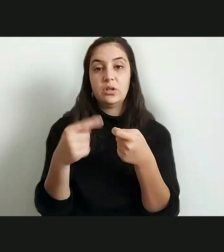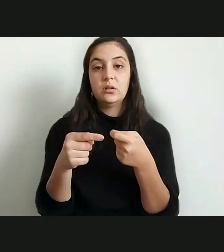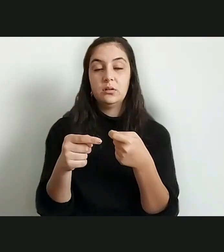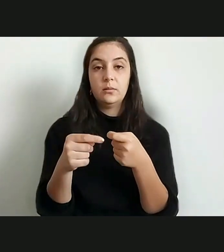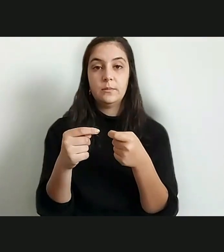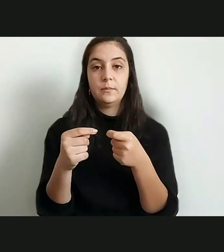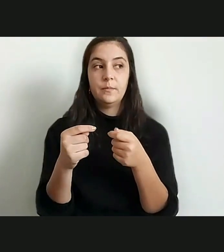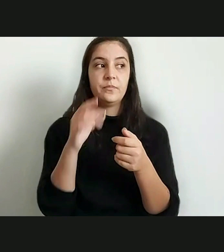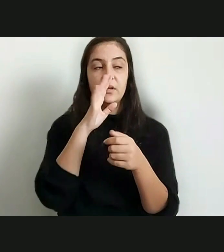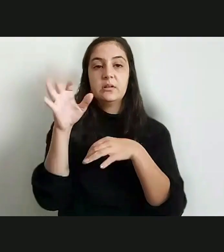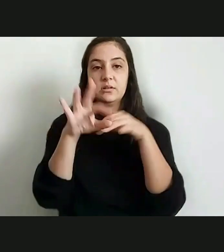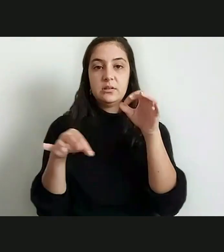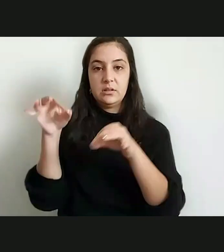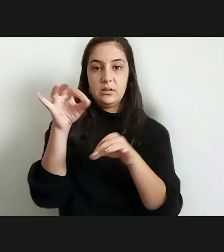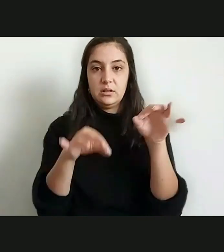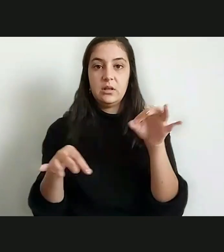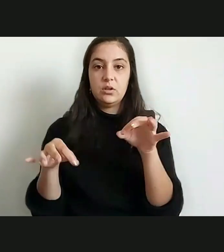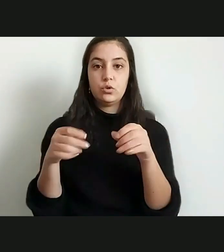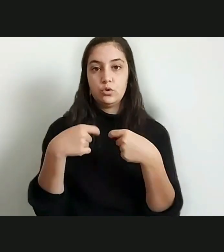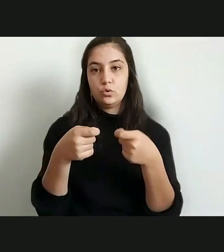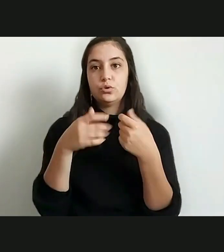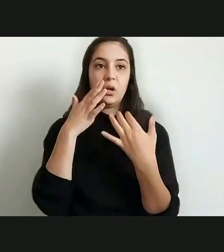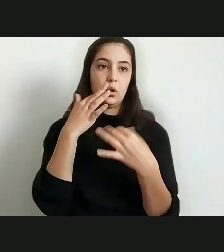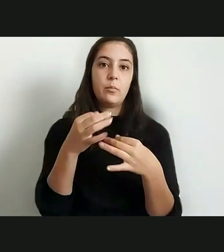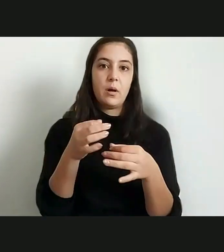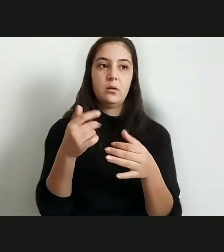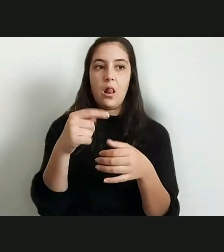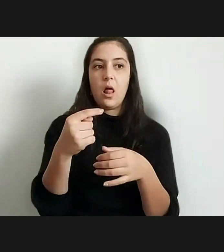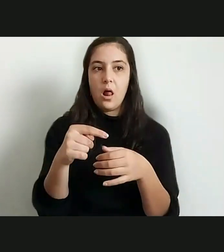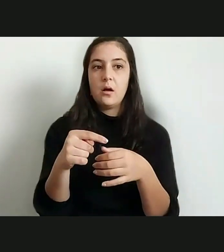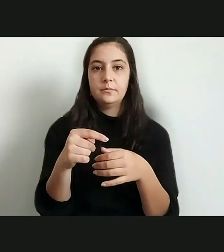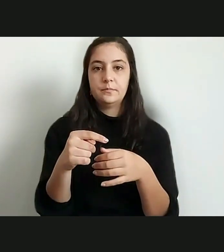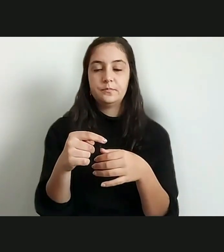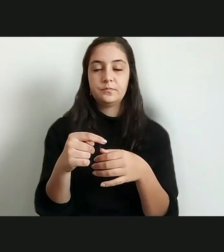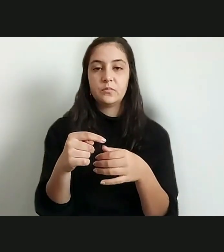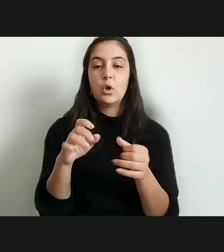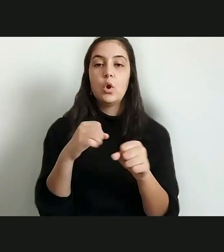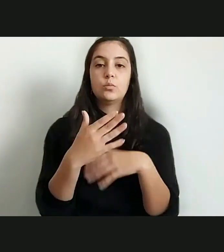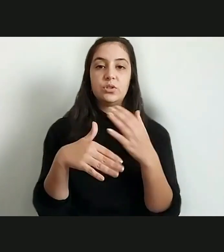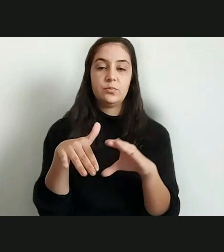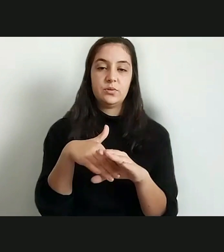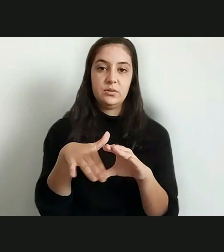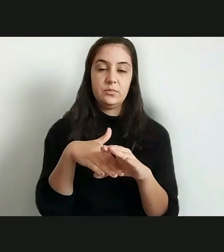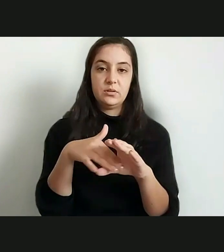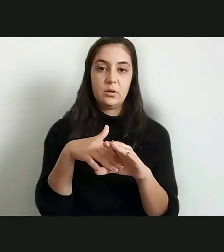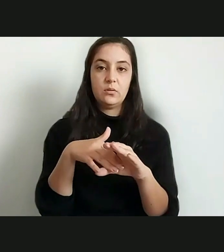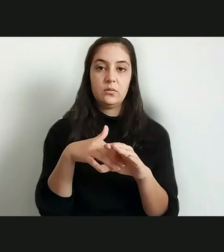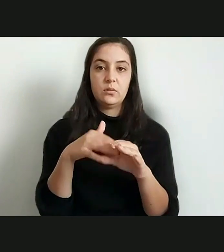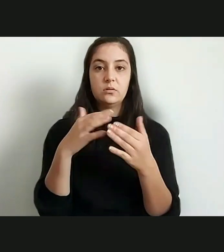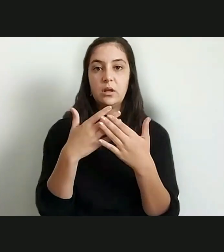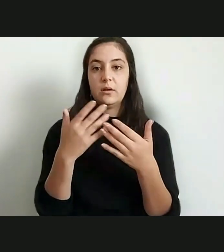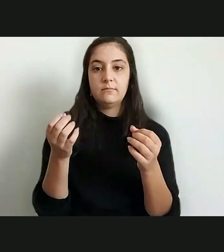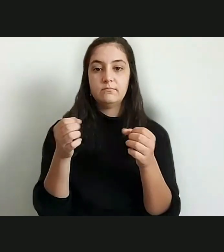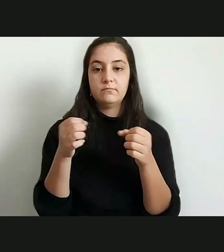Portanto, se as eleições têm custos, e naturalmente têm que os ter, para poderem funcionar, os processos de participação na administração pública também implicam gastos,